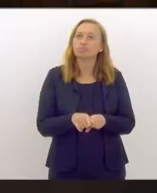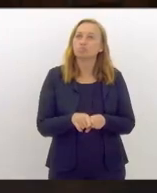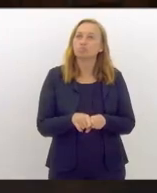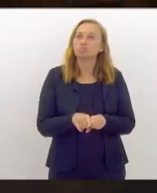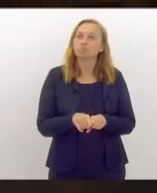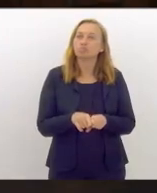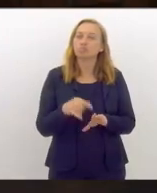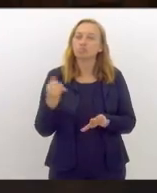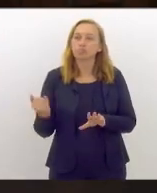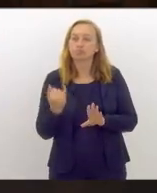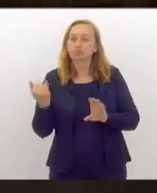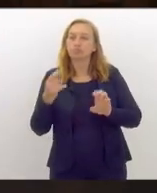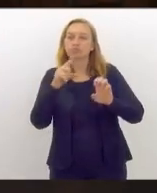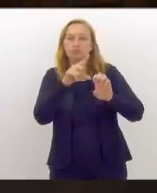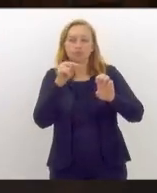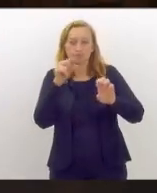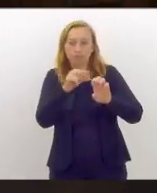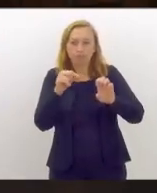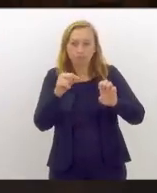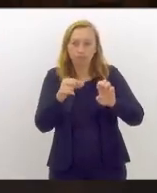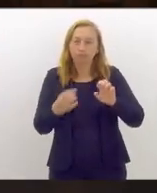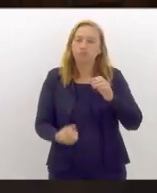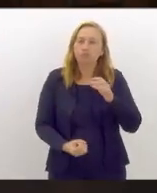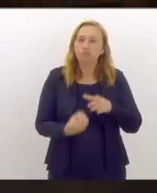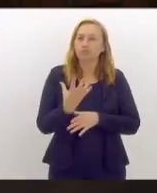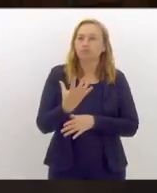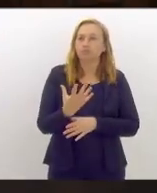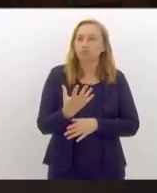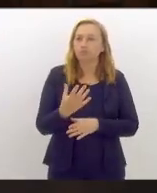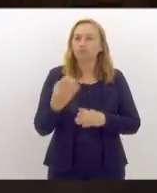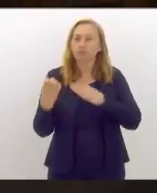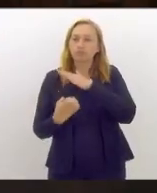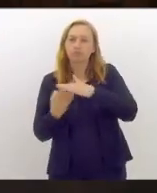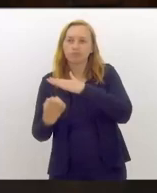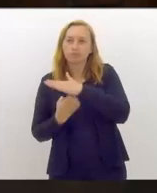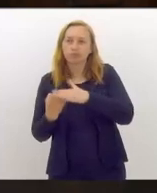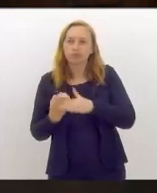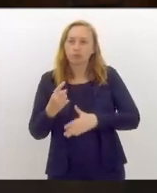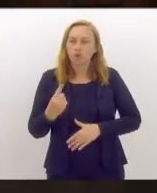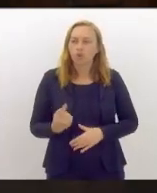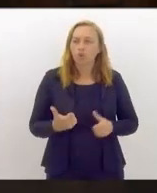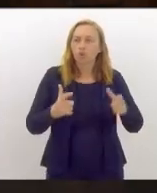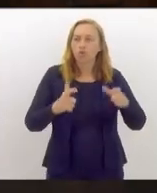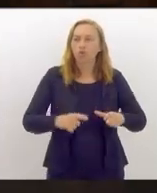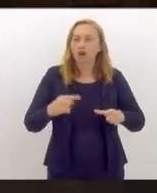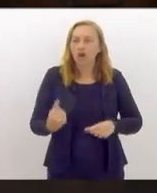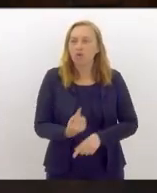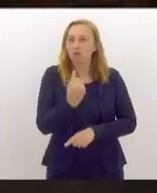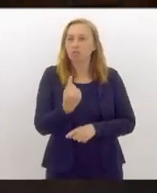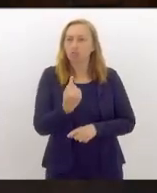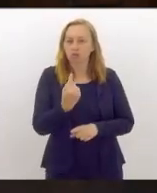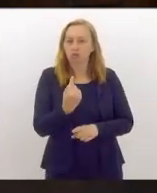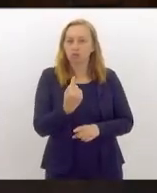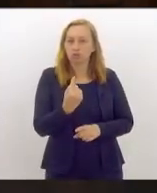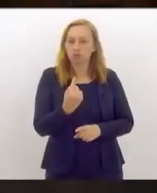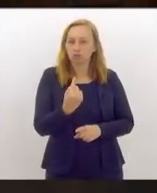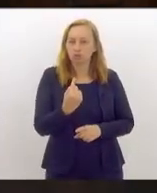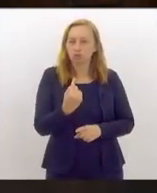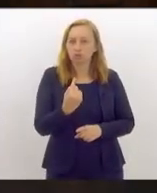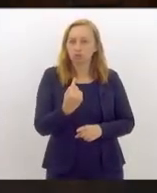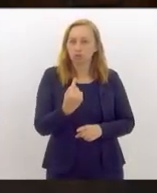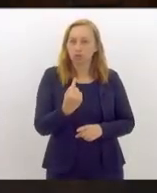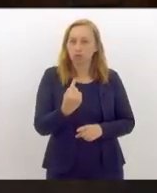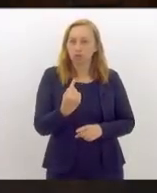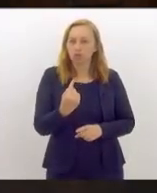como empreendedor como uma construção de uma empresa que tem um lugar único no universo das produtoras das